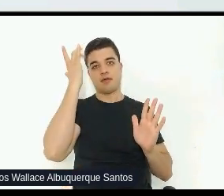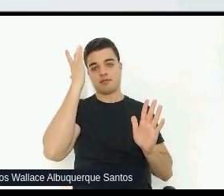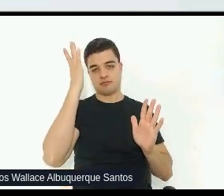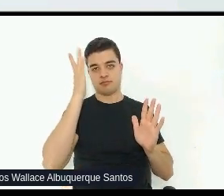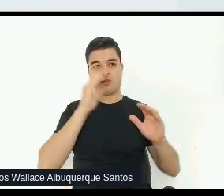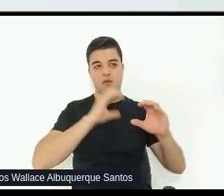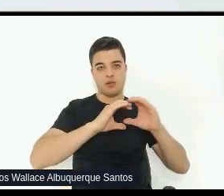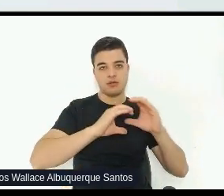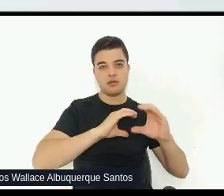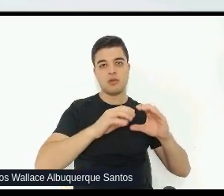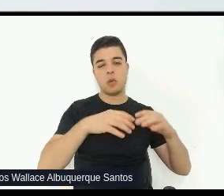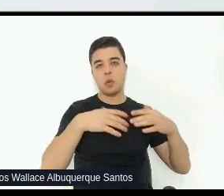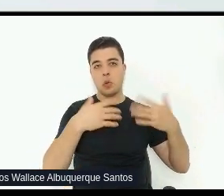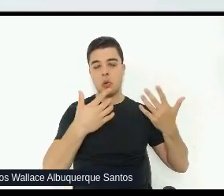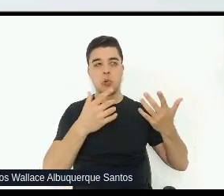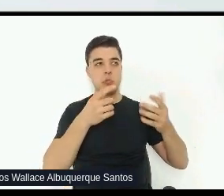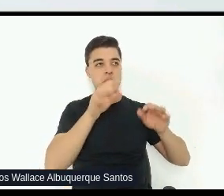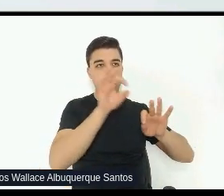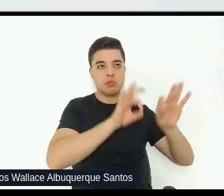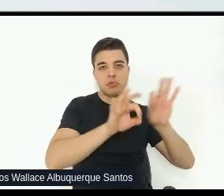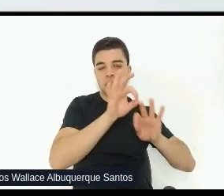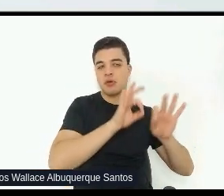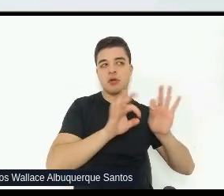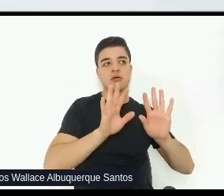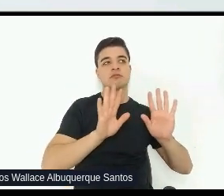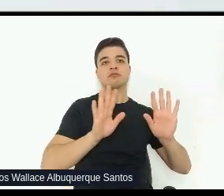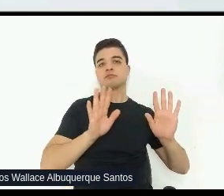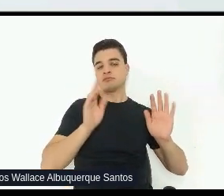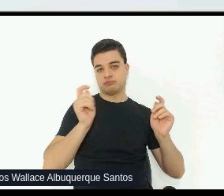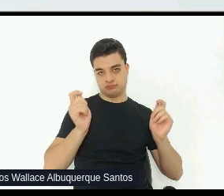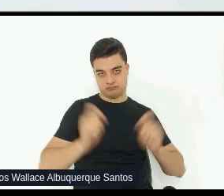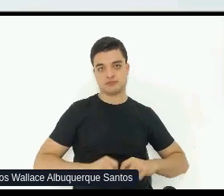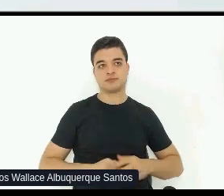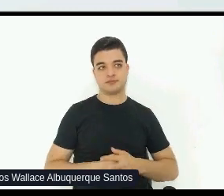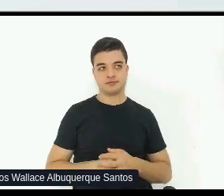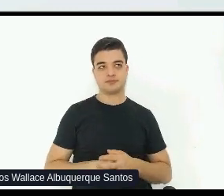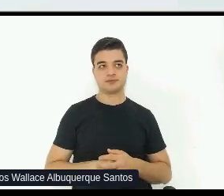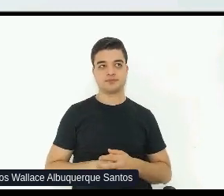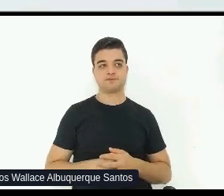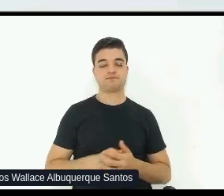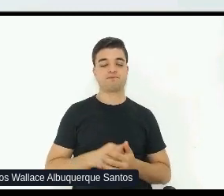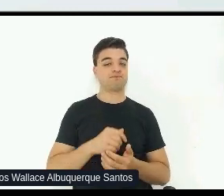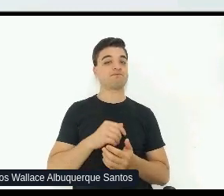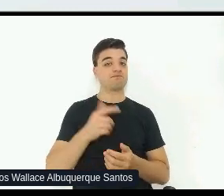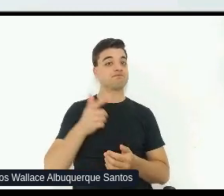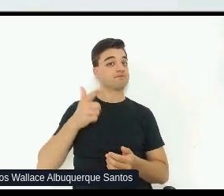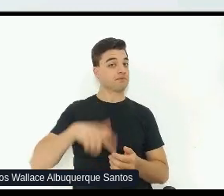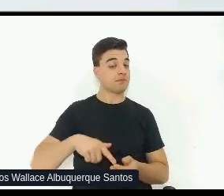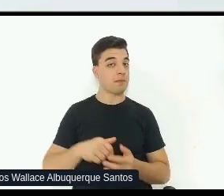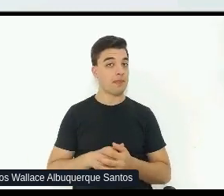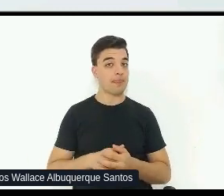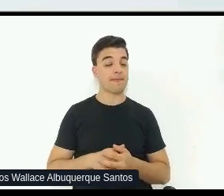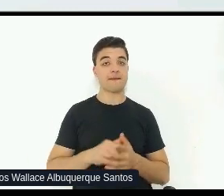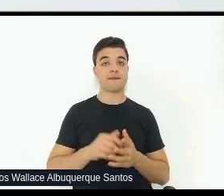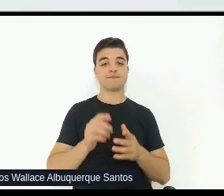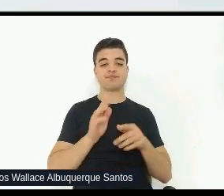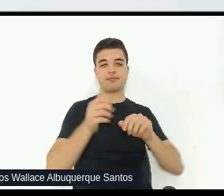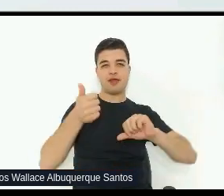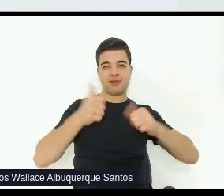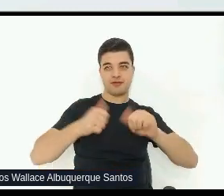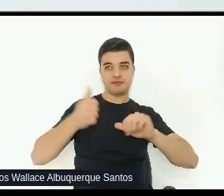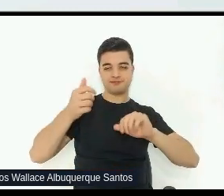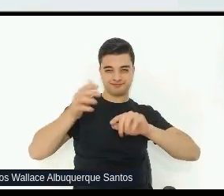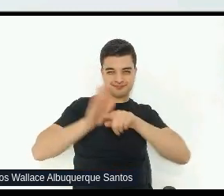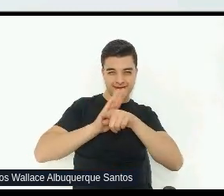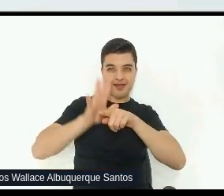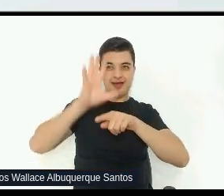maneira que for para ele. E, por último, é sempre muito importante lembrar que análise heurística são regras, e